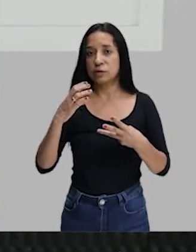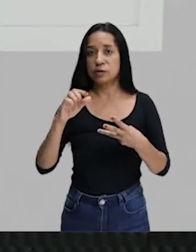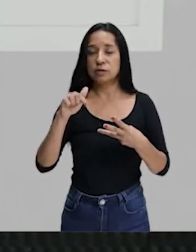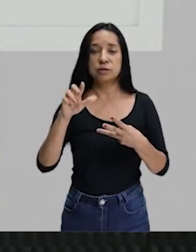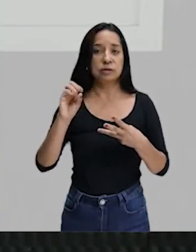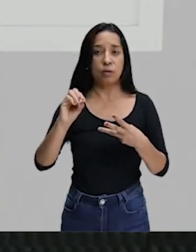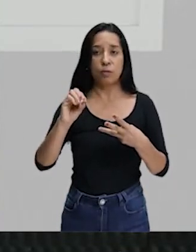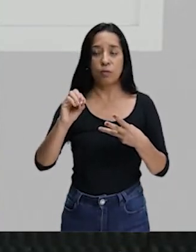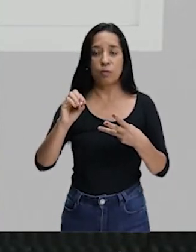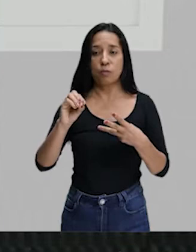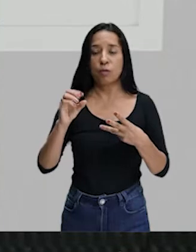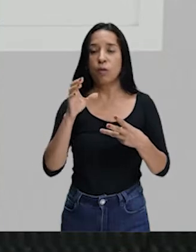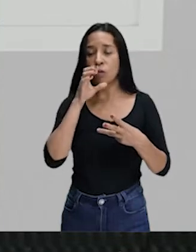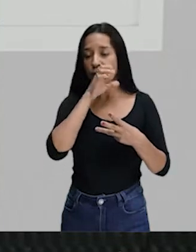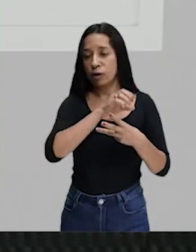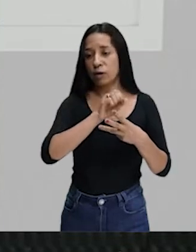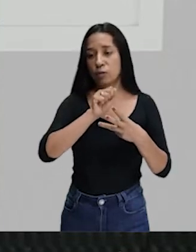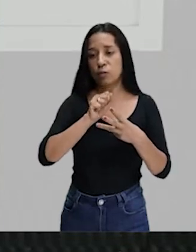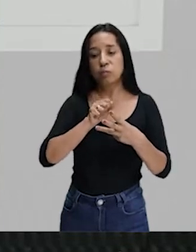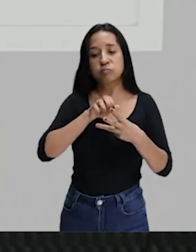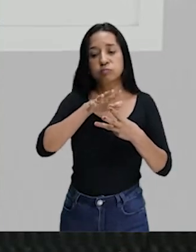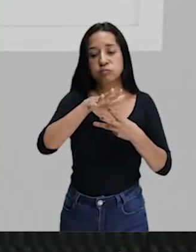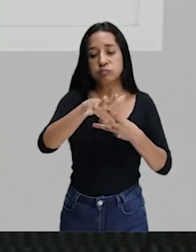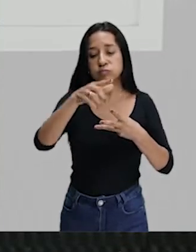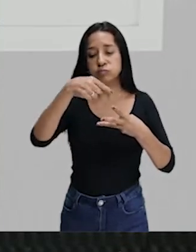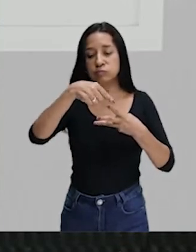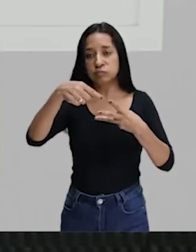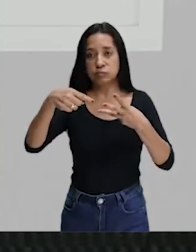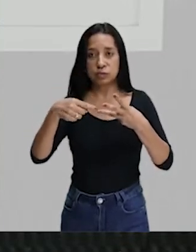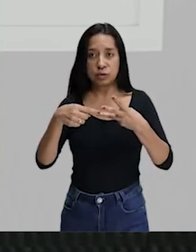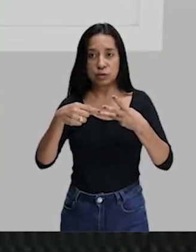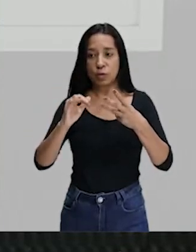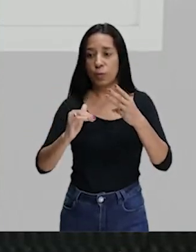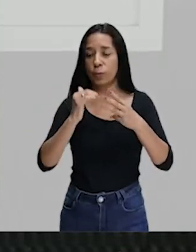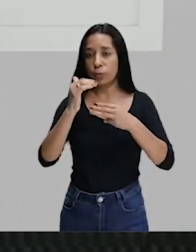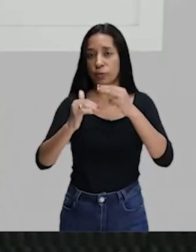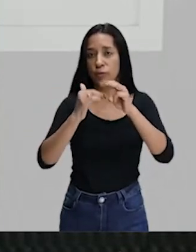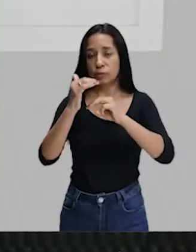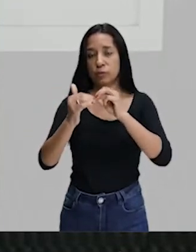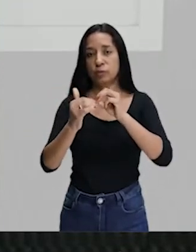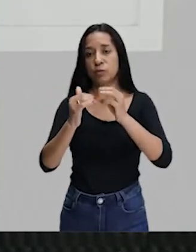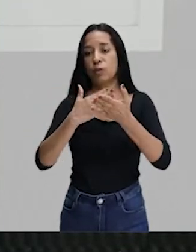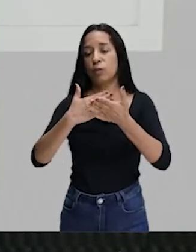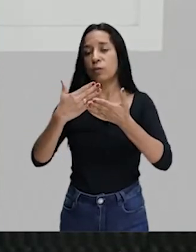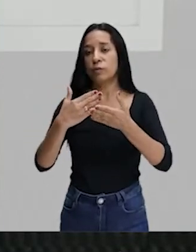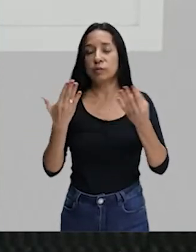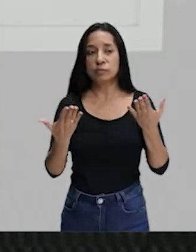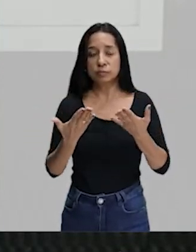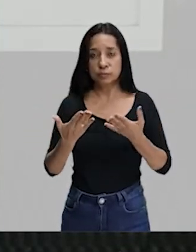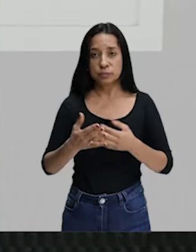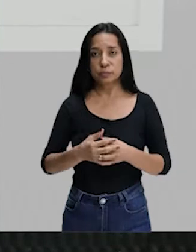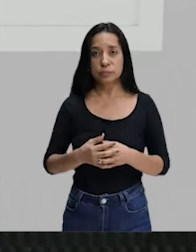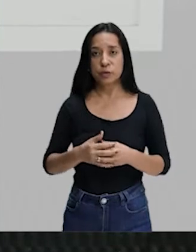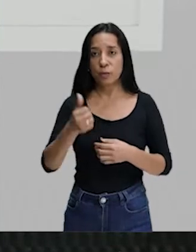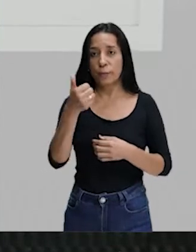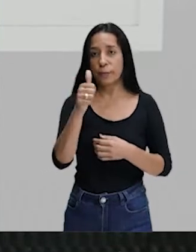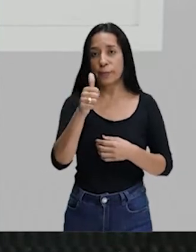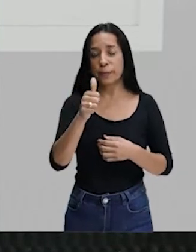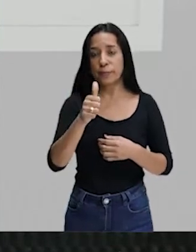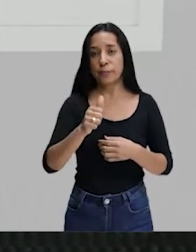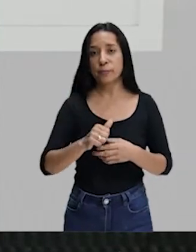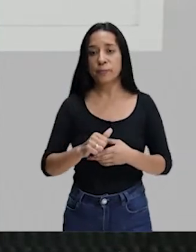se propagar através desses 3 processos, certo? Então, vamos começar aqui com o primeiro